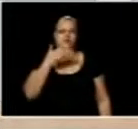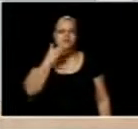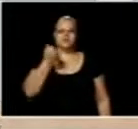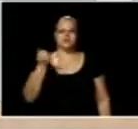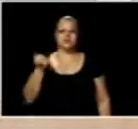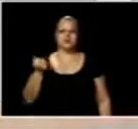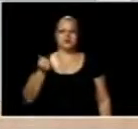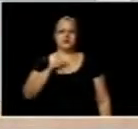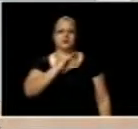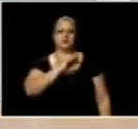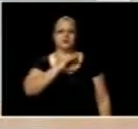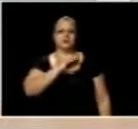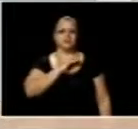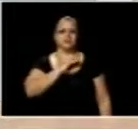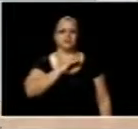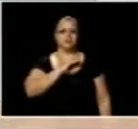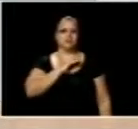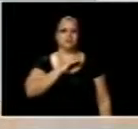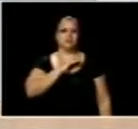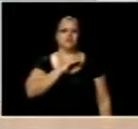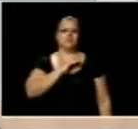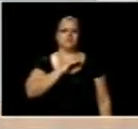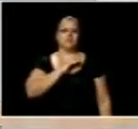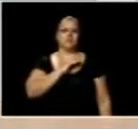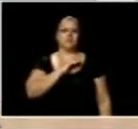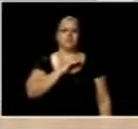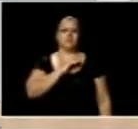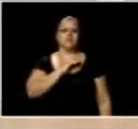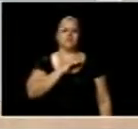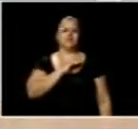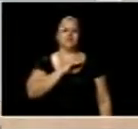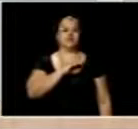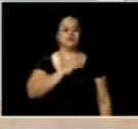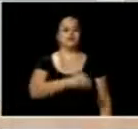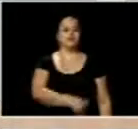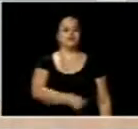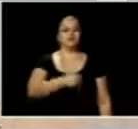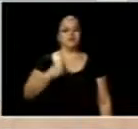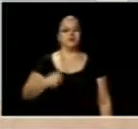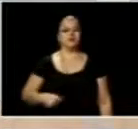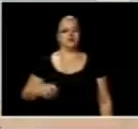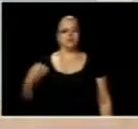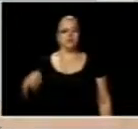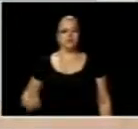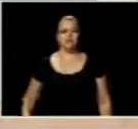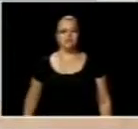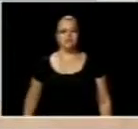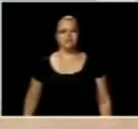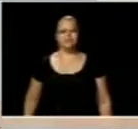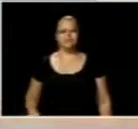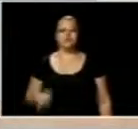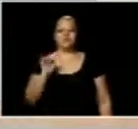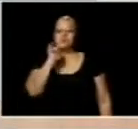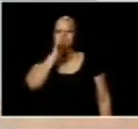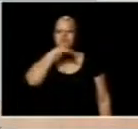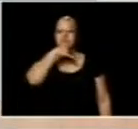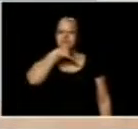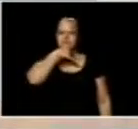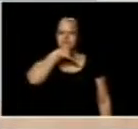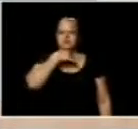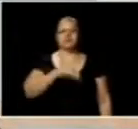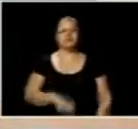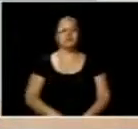incompetente. É um governo, se usar os termos contábil, é um governo de soma zero. Sabe o que é um governo de soma